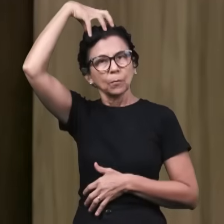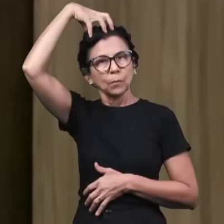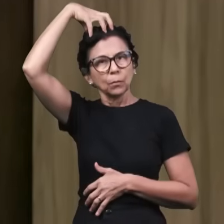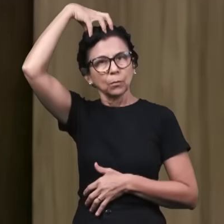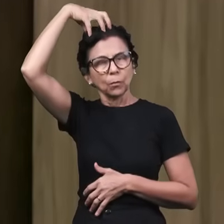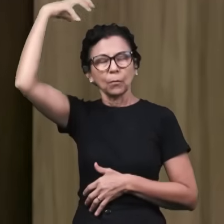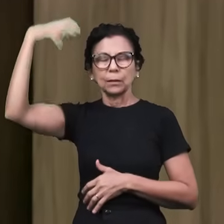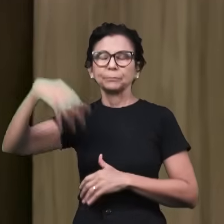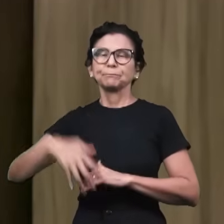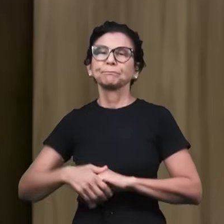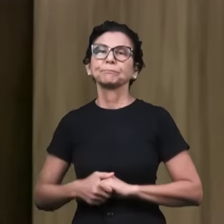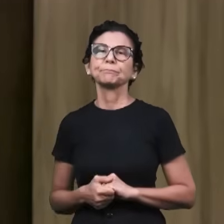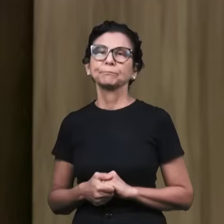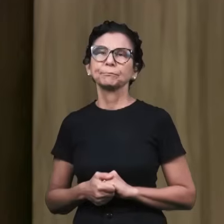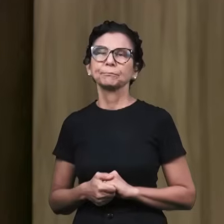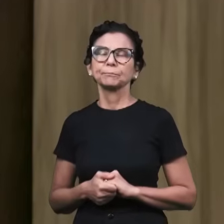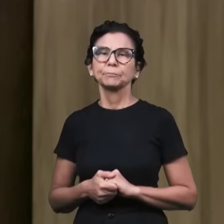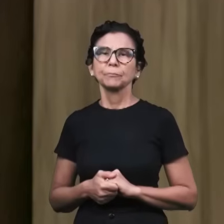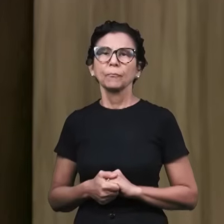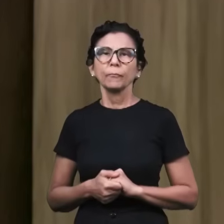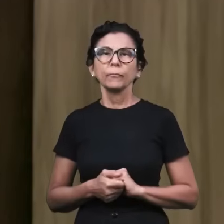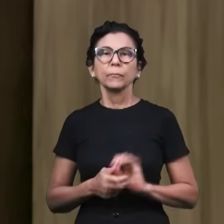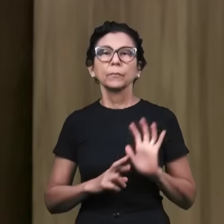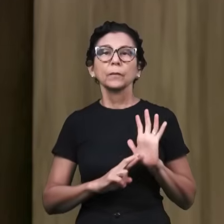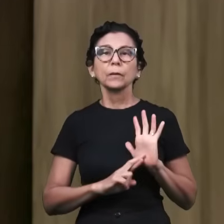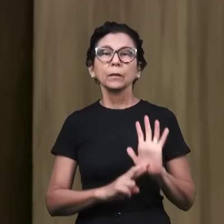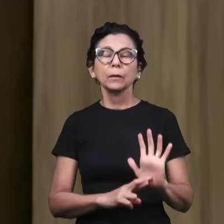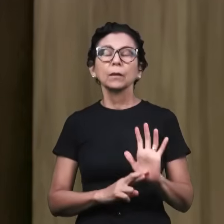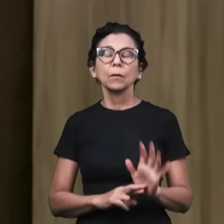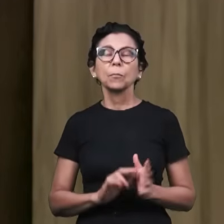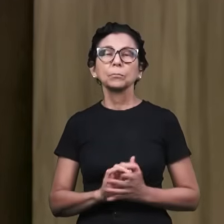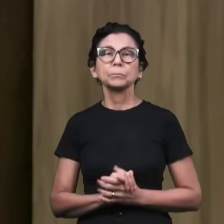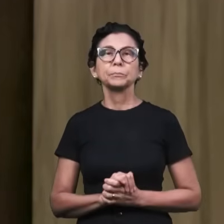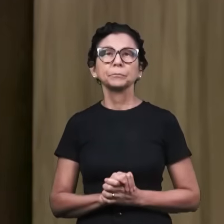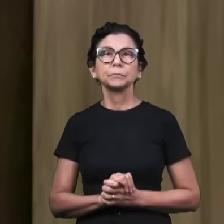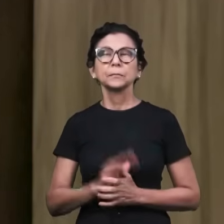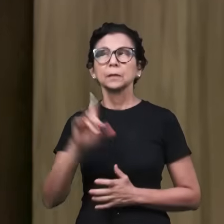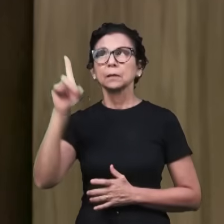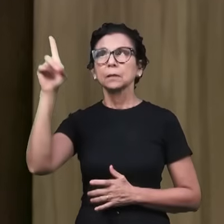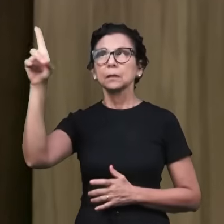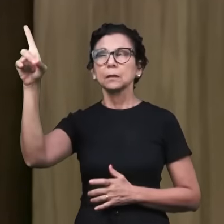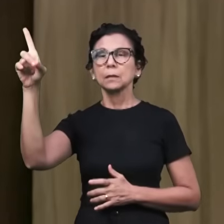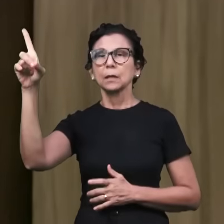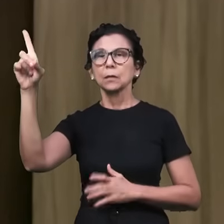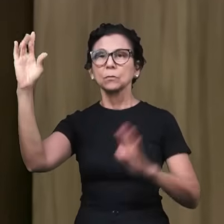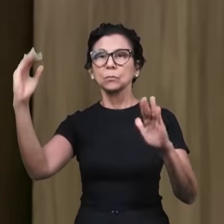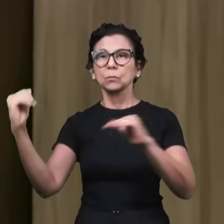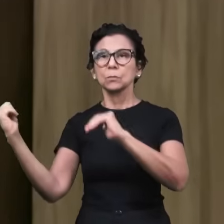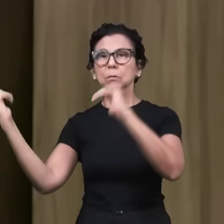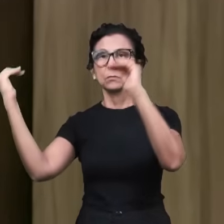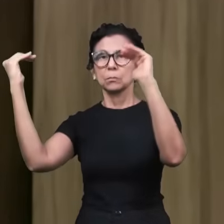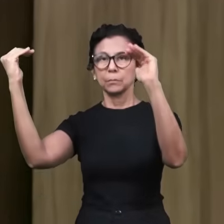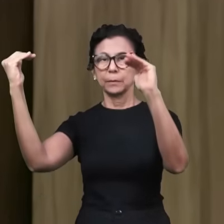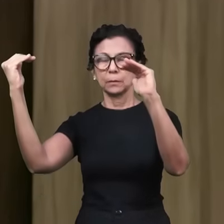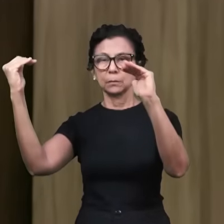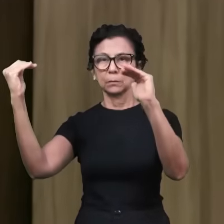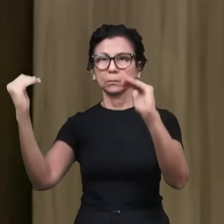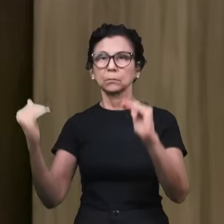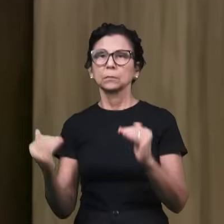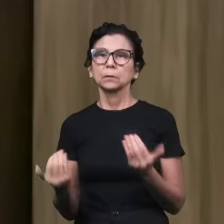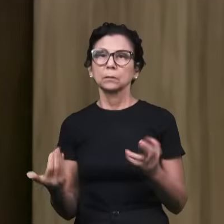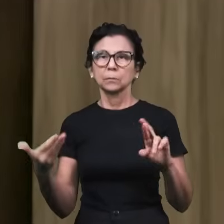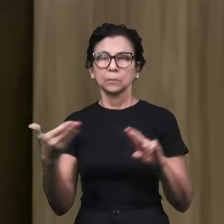cabeça, ela fala sobre a soberania Amém. de Deus e do projeto. O